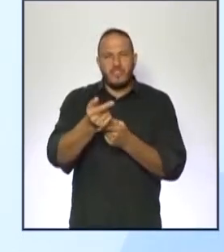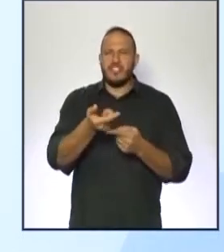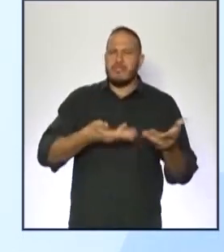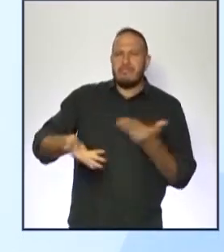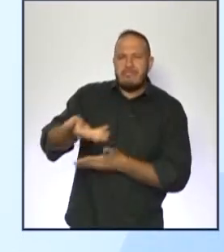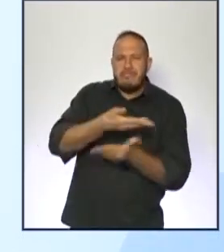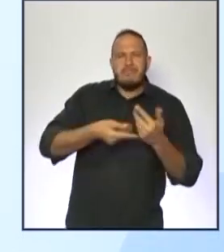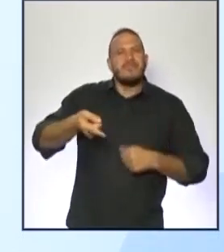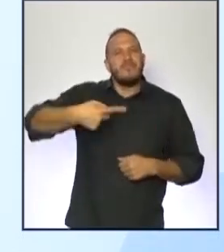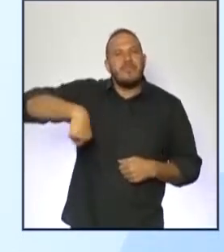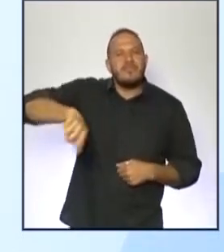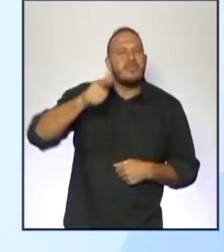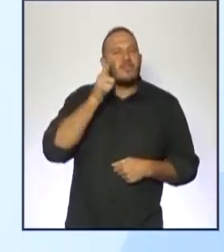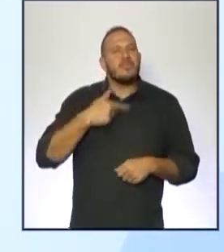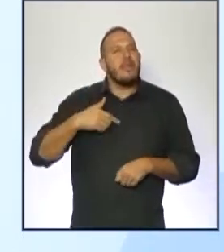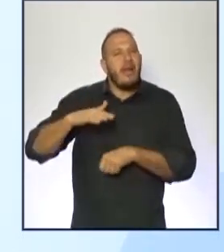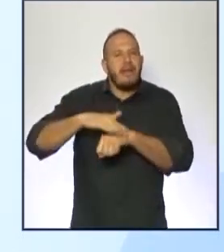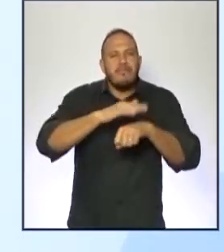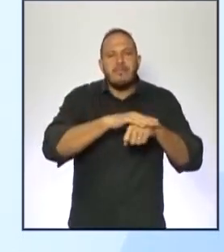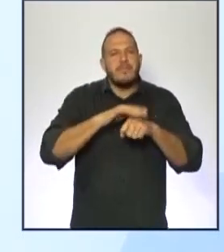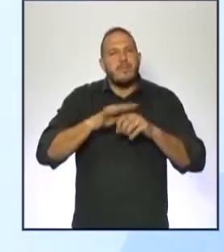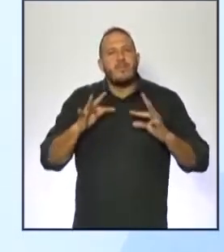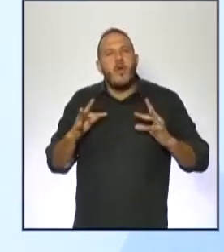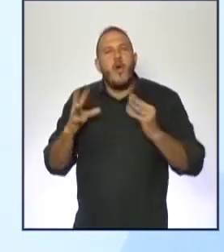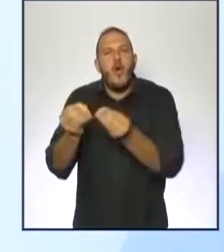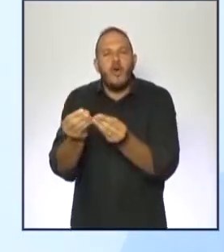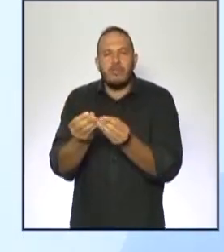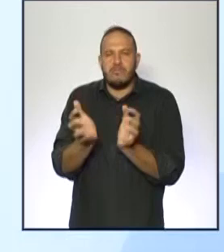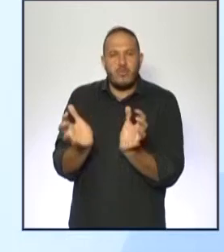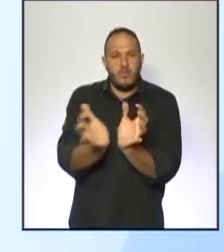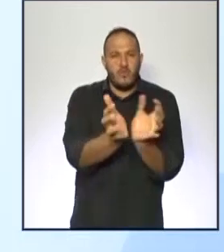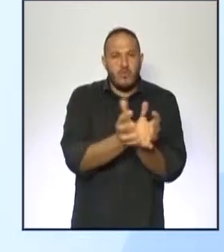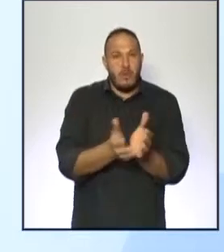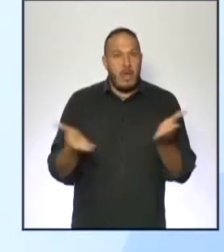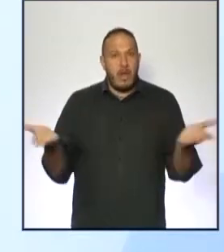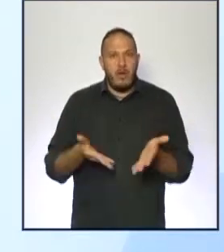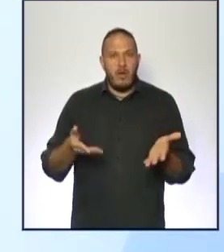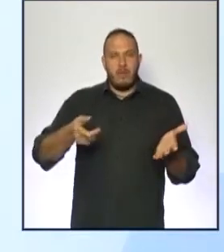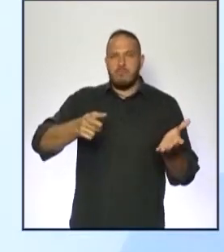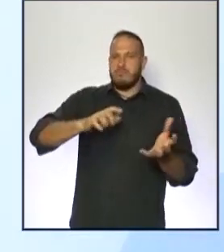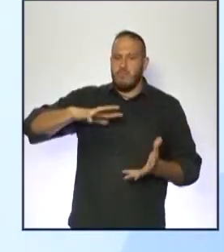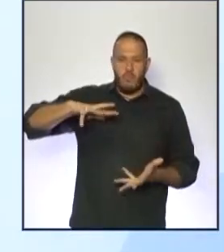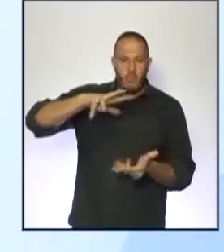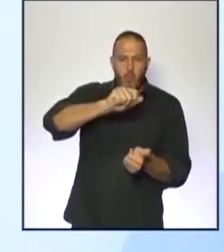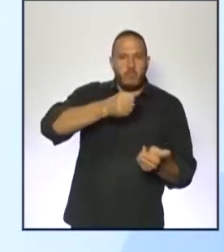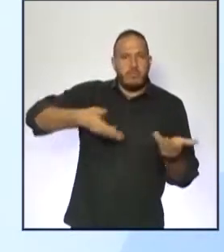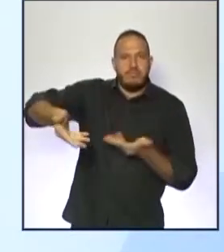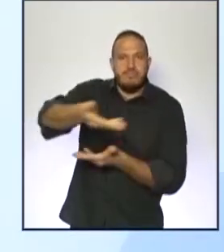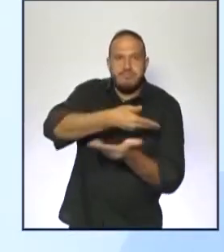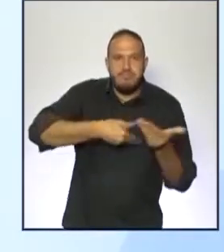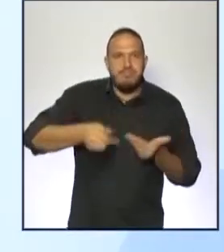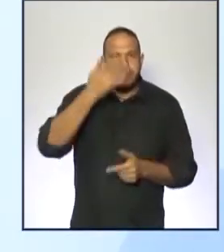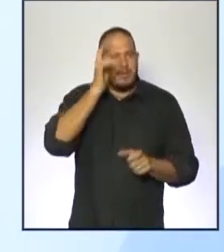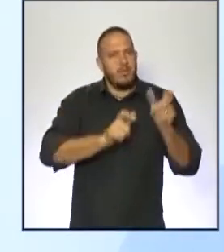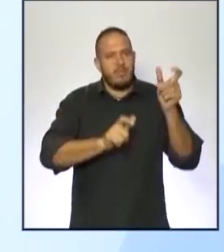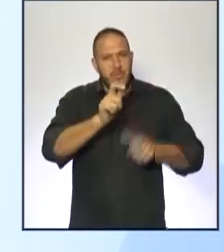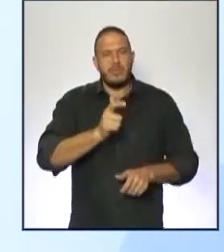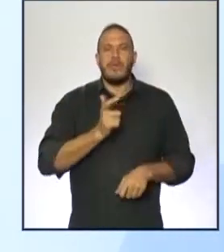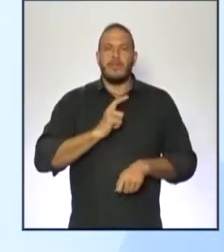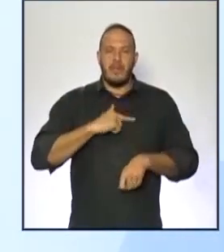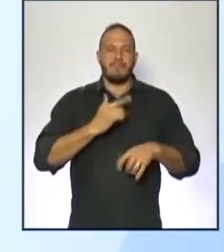gente consegue, então, mobilizar toda uma comunidade, como nós estamos vendo nesse momento, onde muitas pessoas têm